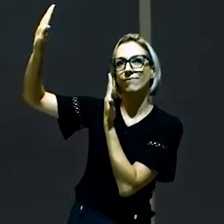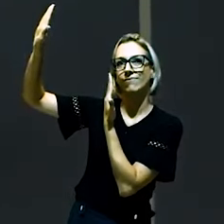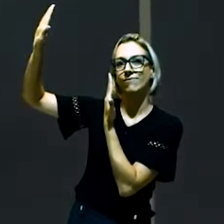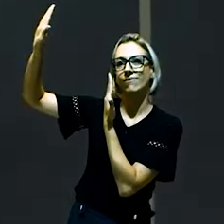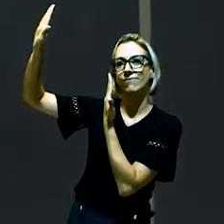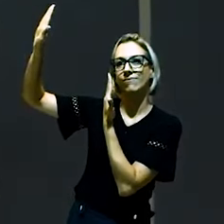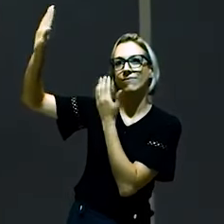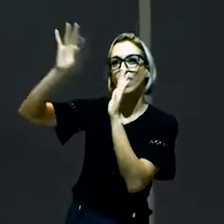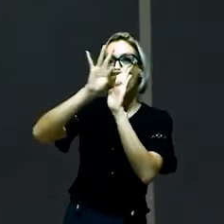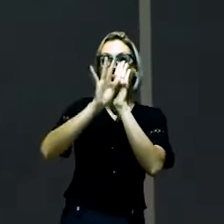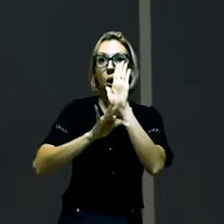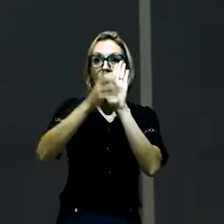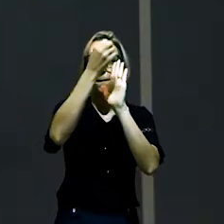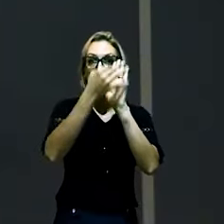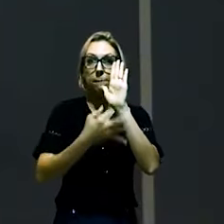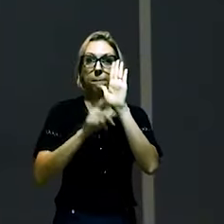O texto diz que